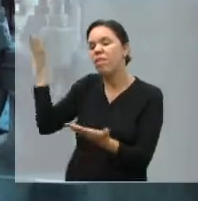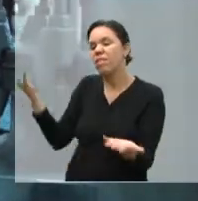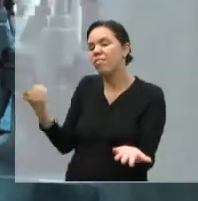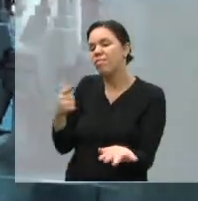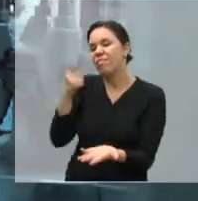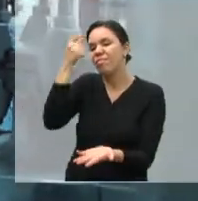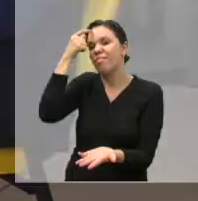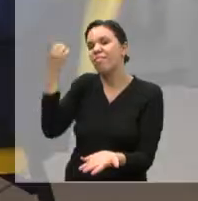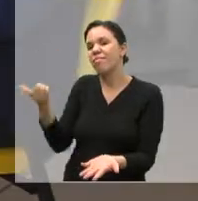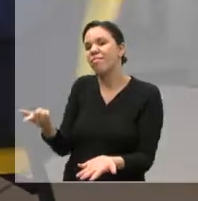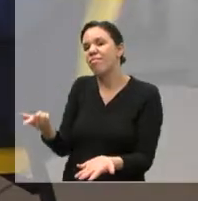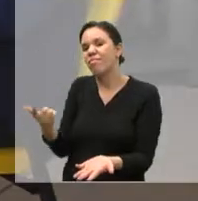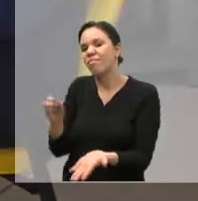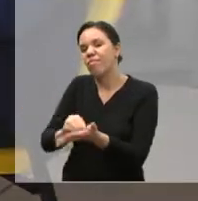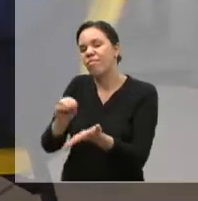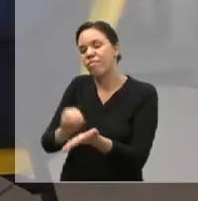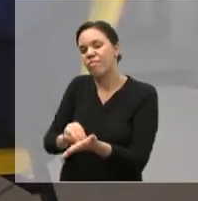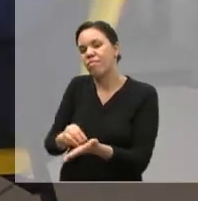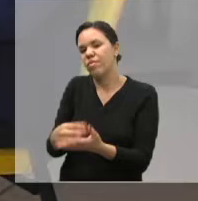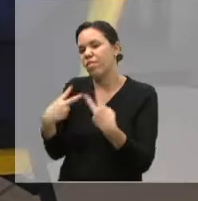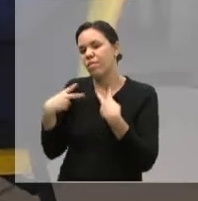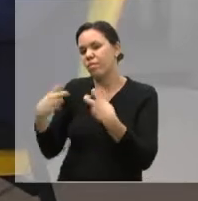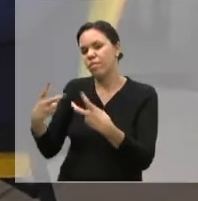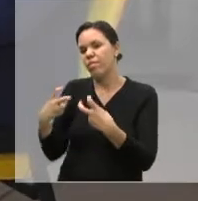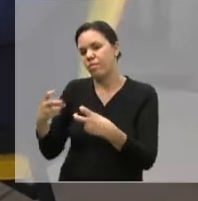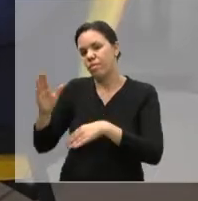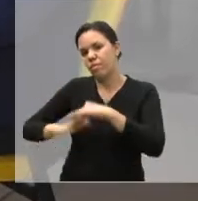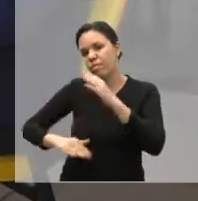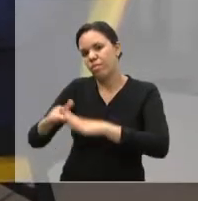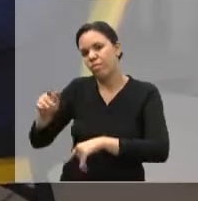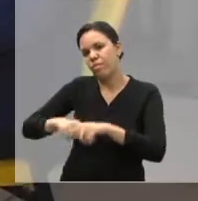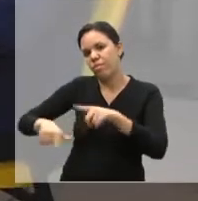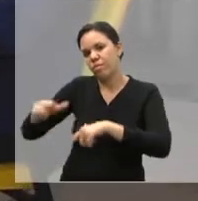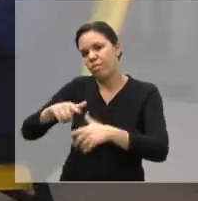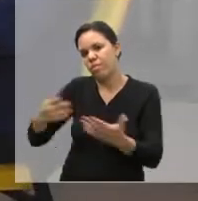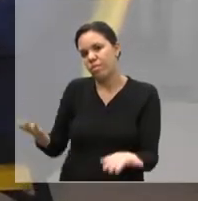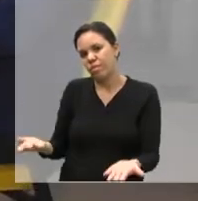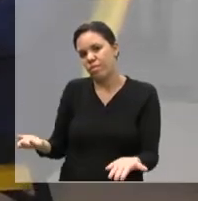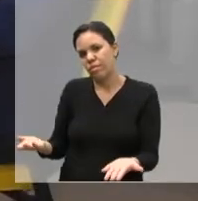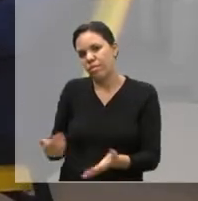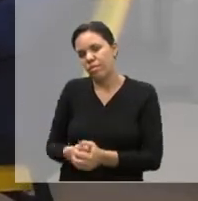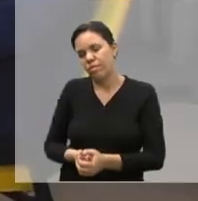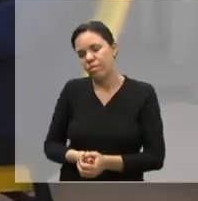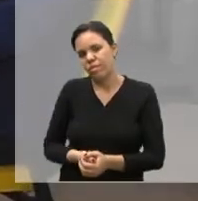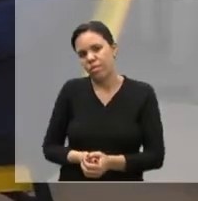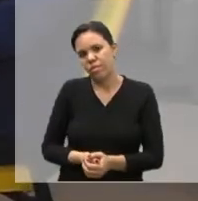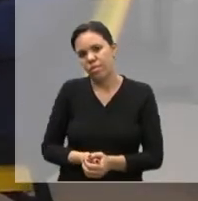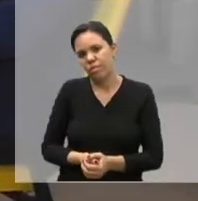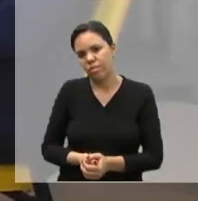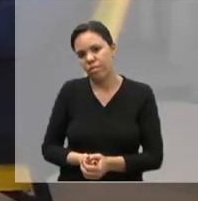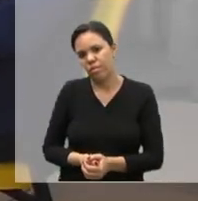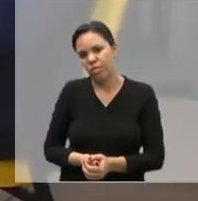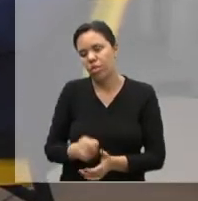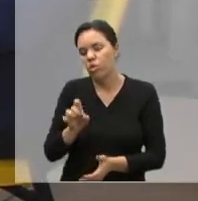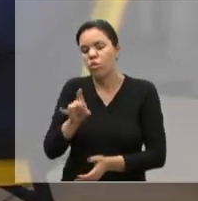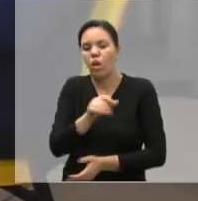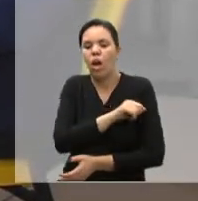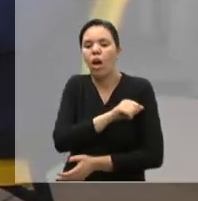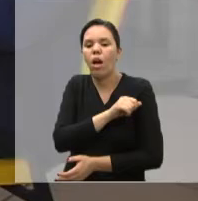não se enxerga naquela posição. Você não se enxerga pertencente, exatamente, né? Não precisa nem pensar só nas alunas da graduação. As nossas alunas aqui do